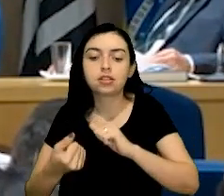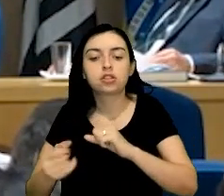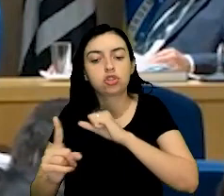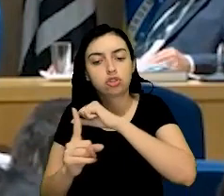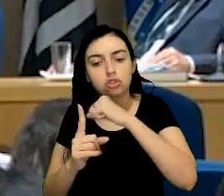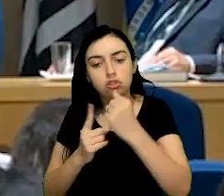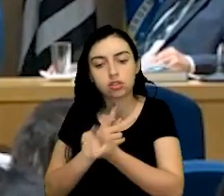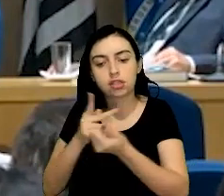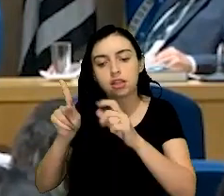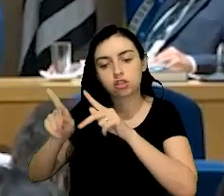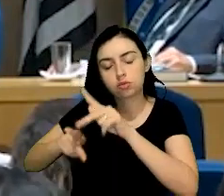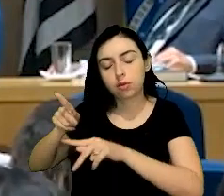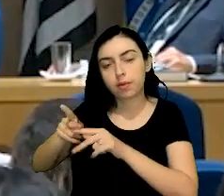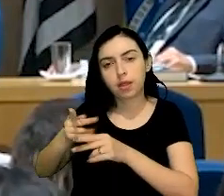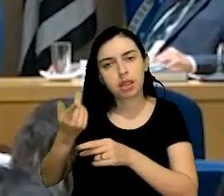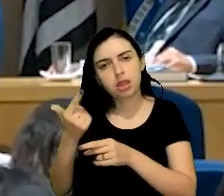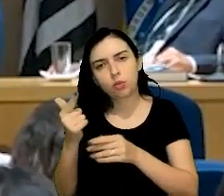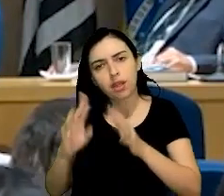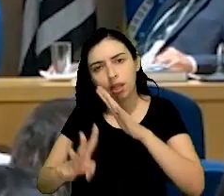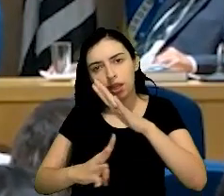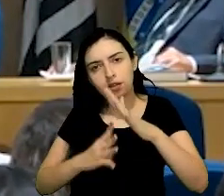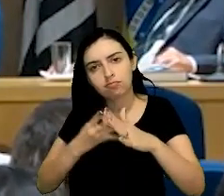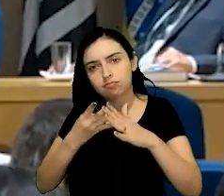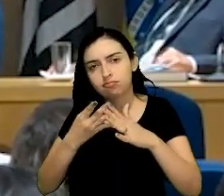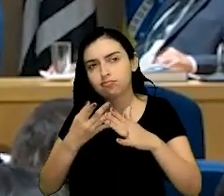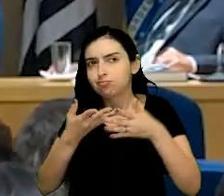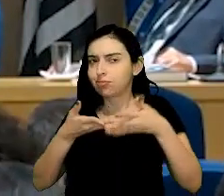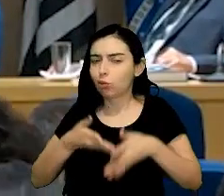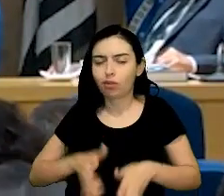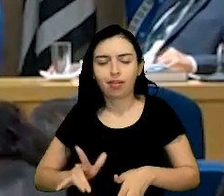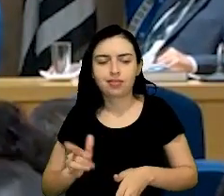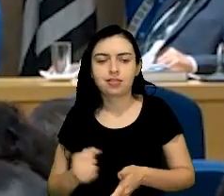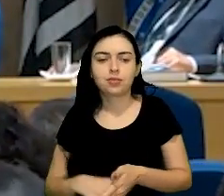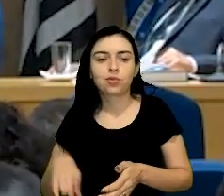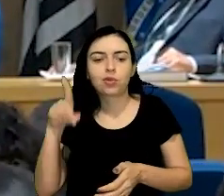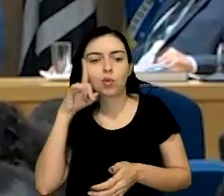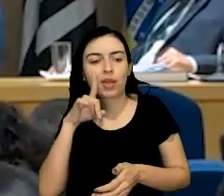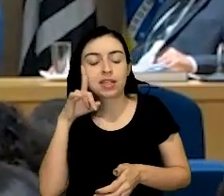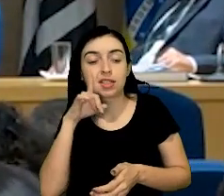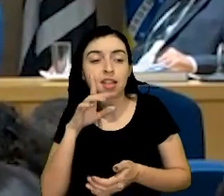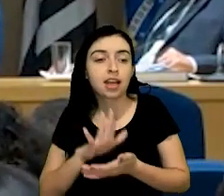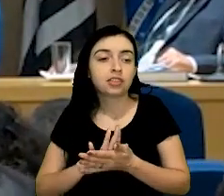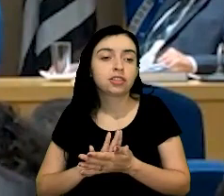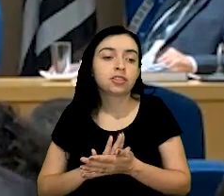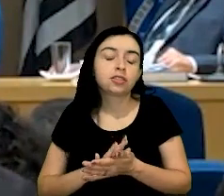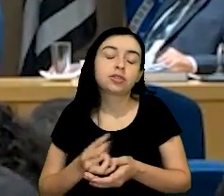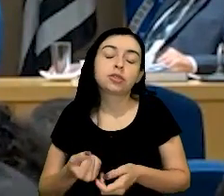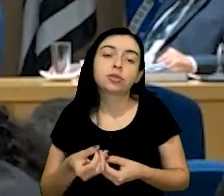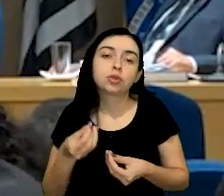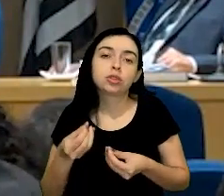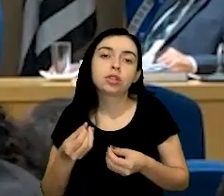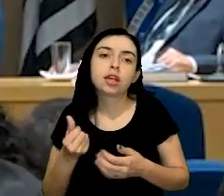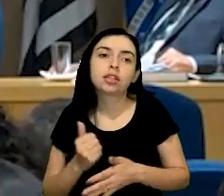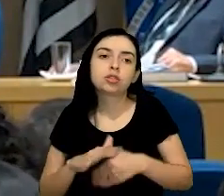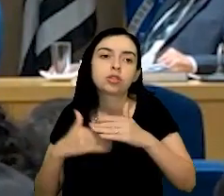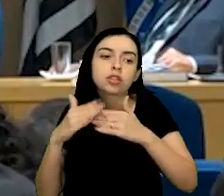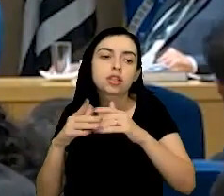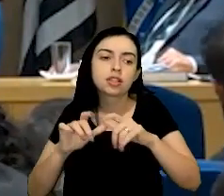entrar migrante, não nasce mais gente. Nos Estados Unidos, a fecundidade dos latinos é que sustenta o crescimento da população